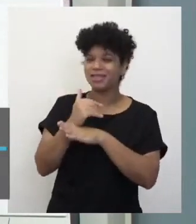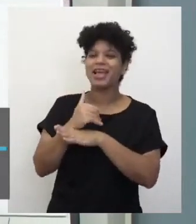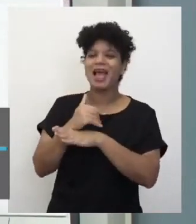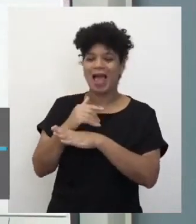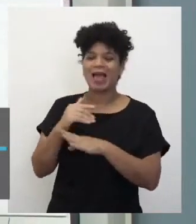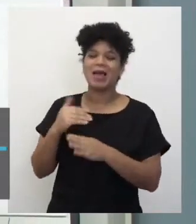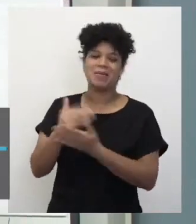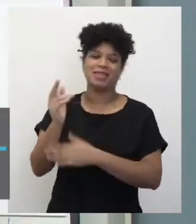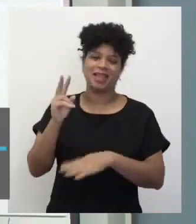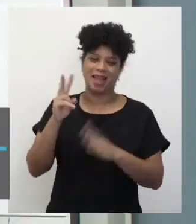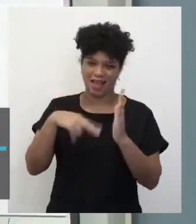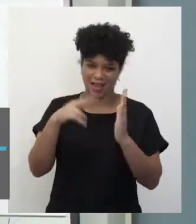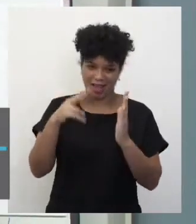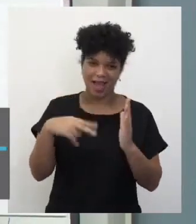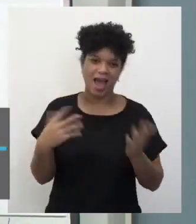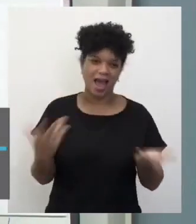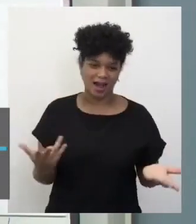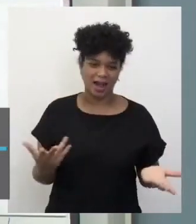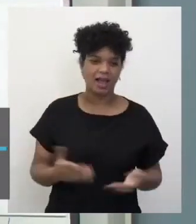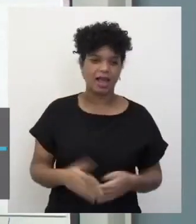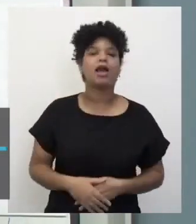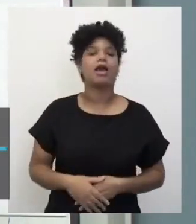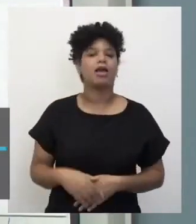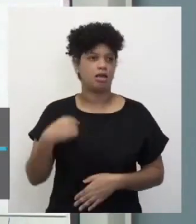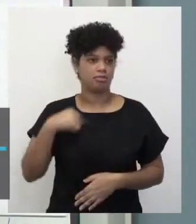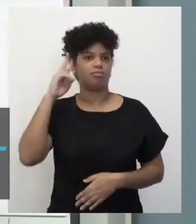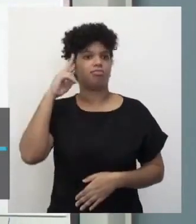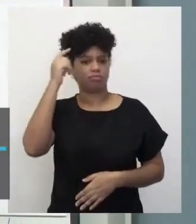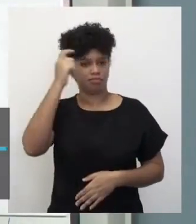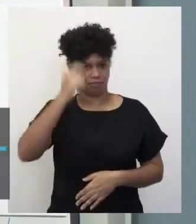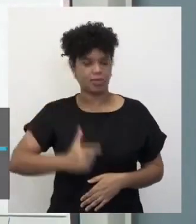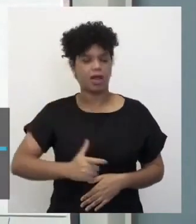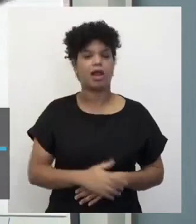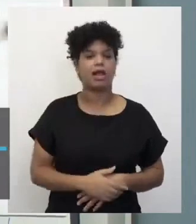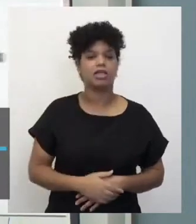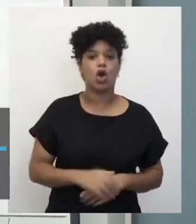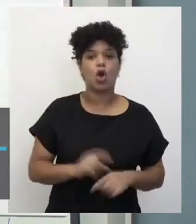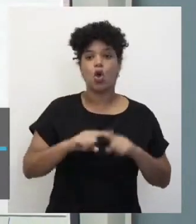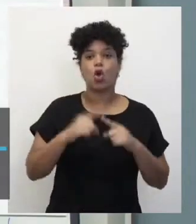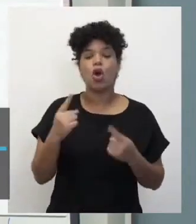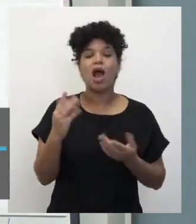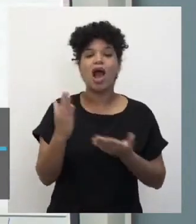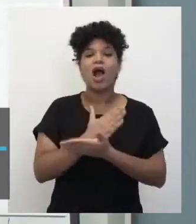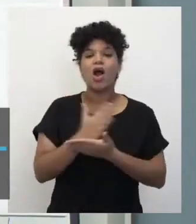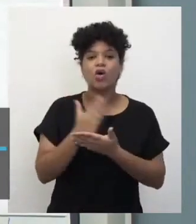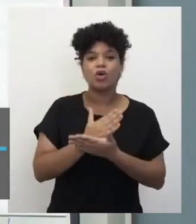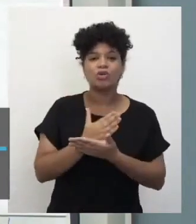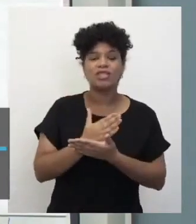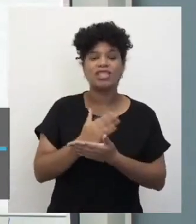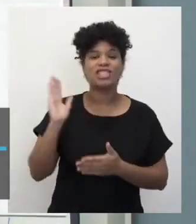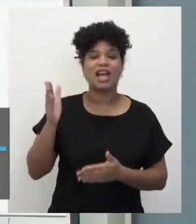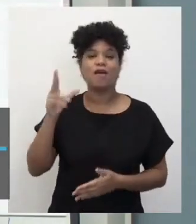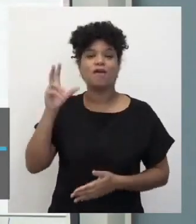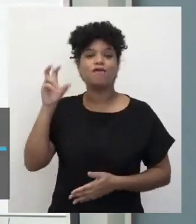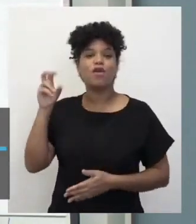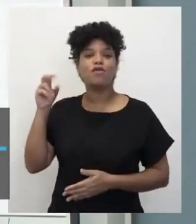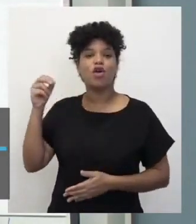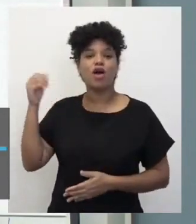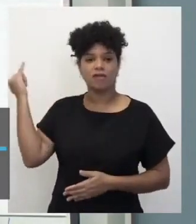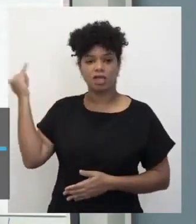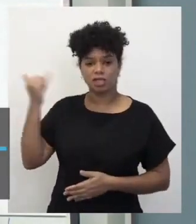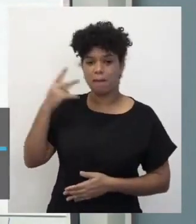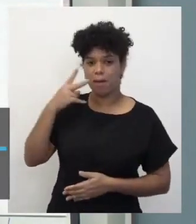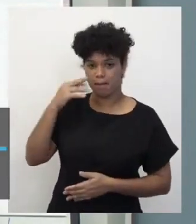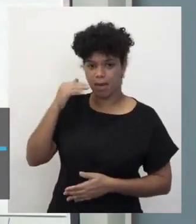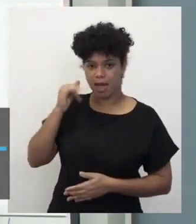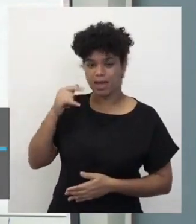mesmo lembrar de histórias que eles ouviam na infância deles, causos de assombração, essas coisas, e eles acabavam contando pra gente. Então,